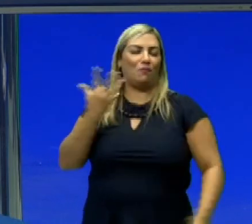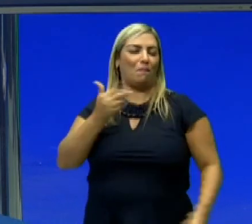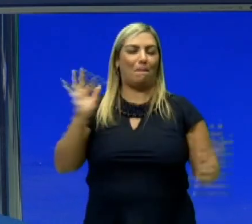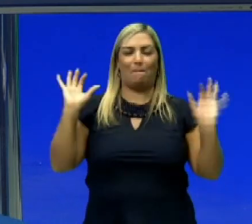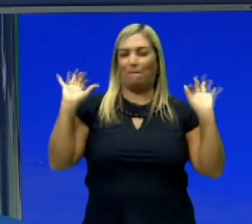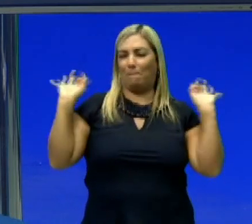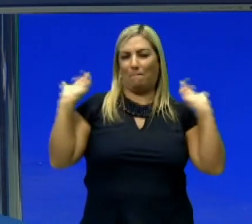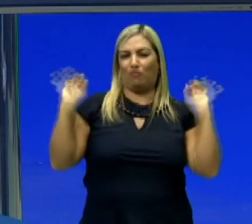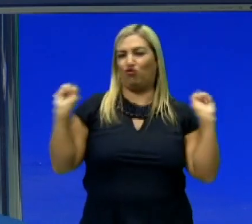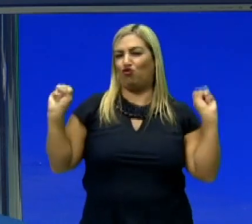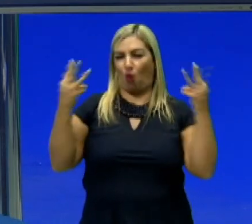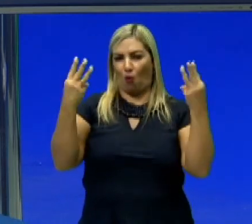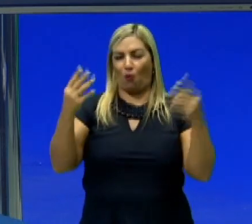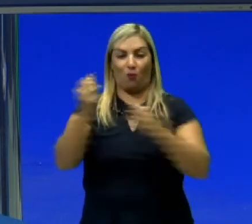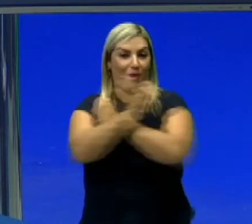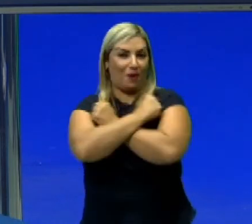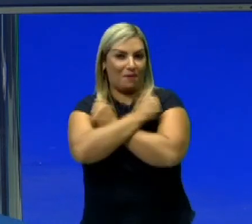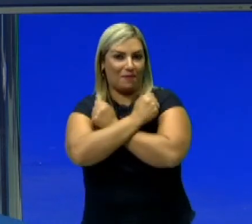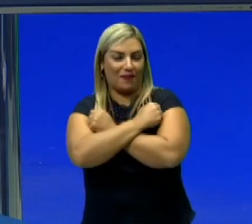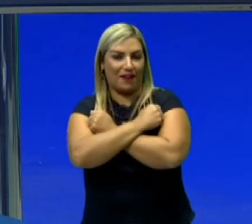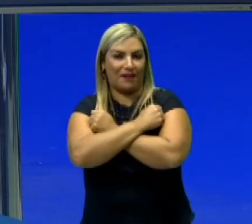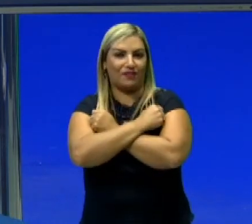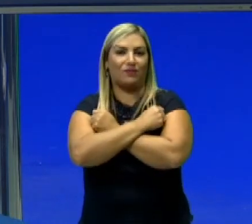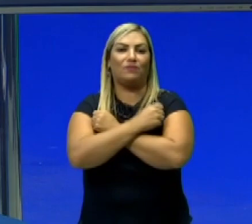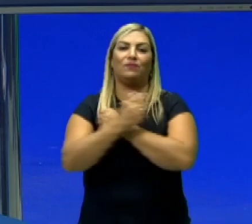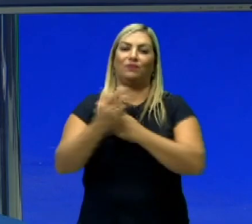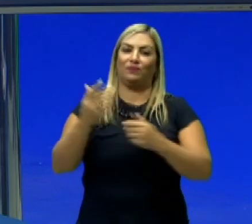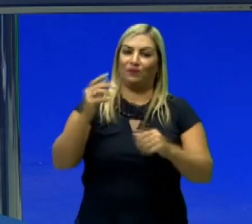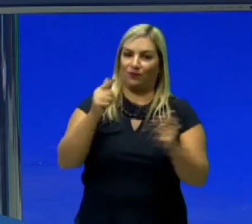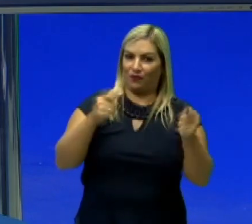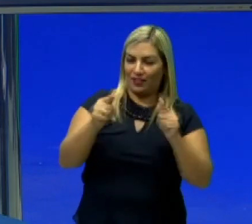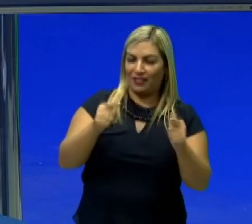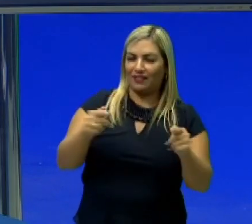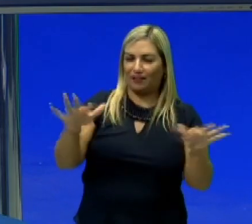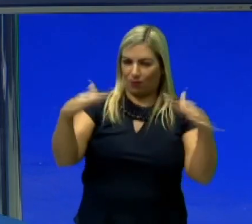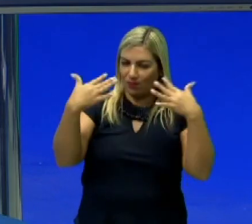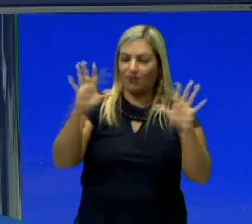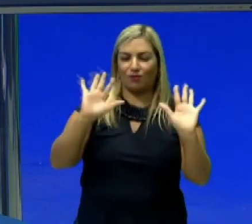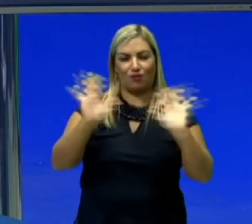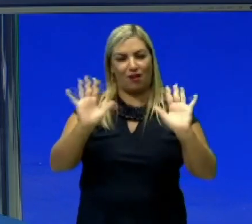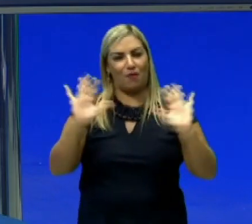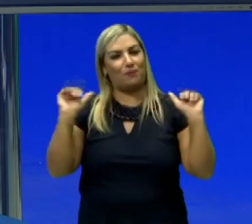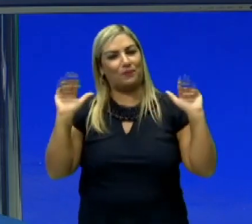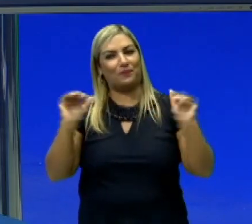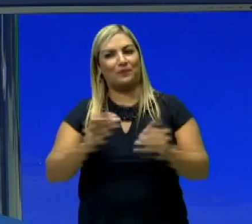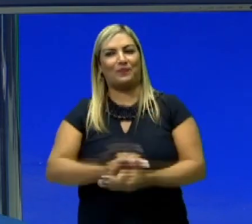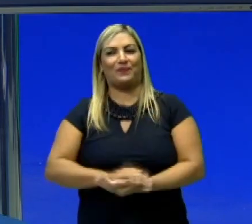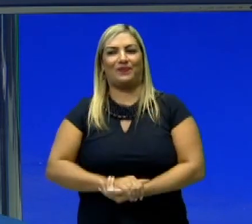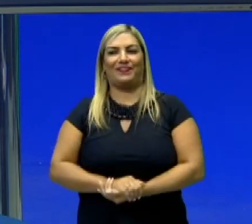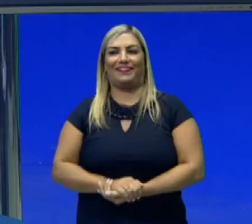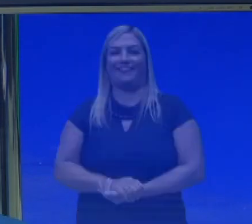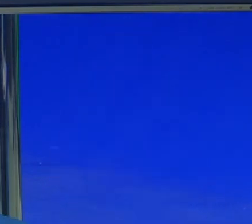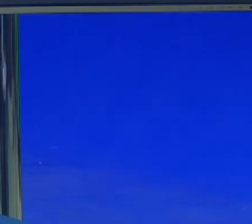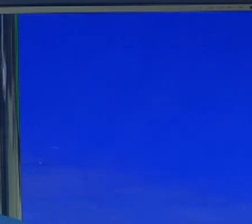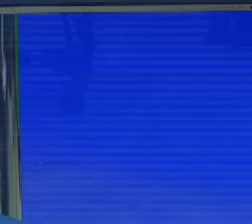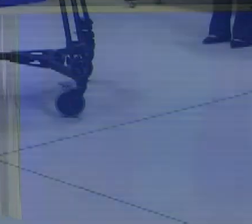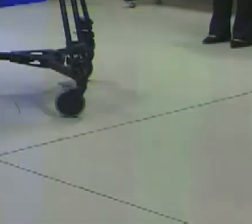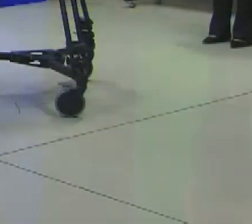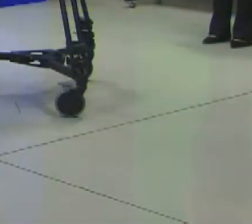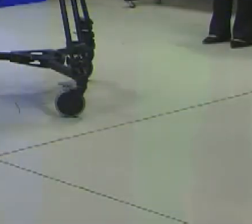demais. Um abração, galerinha. Essa educação com física, com Fontenelle, fica por aqui. Até mais. Tchau, tchau.